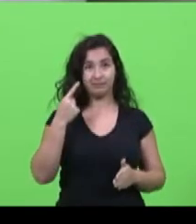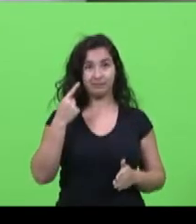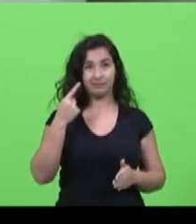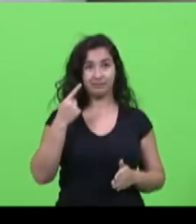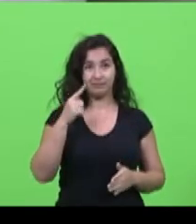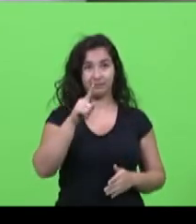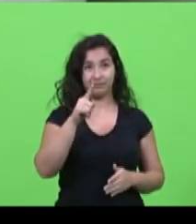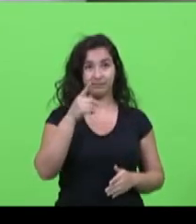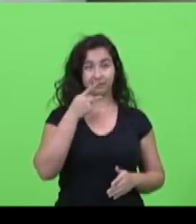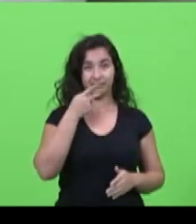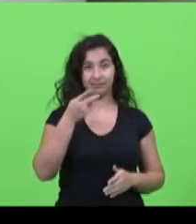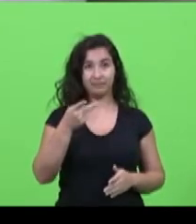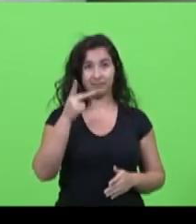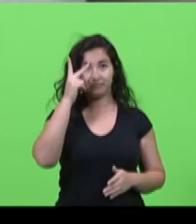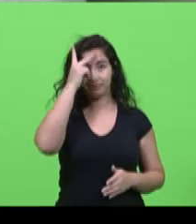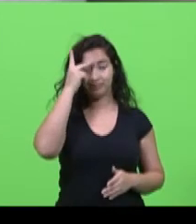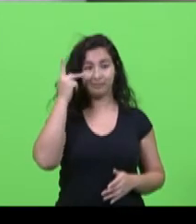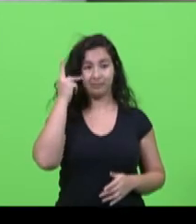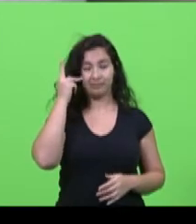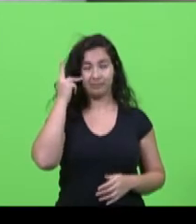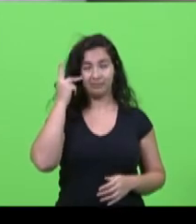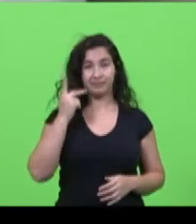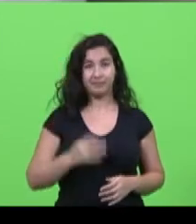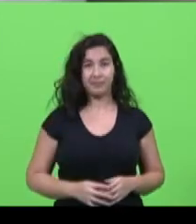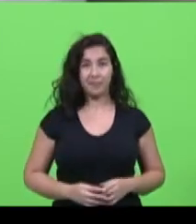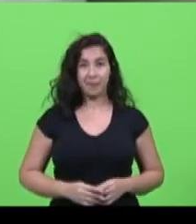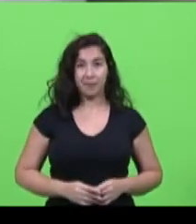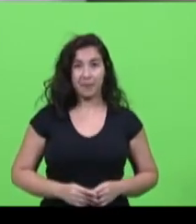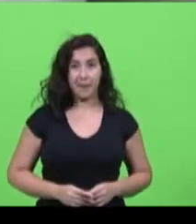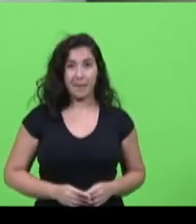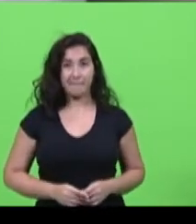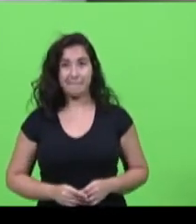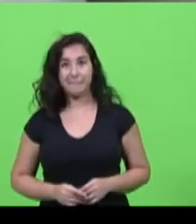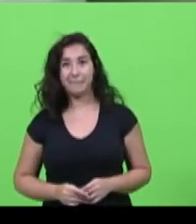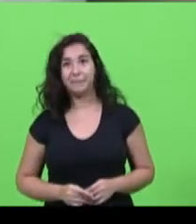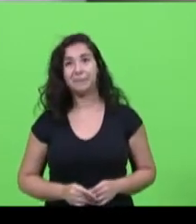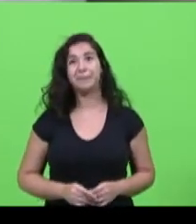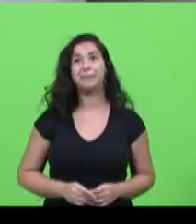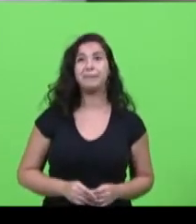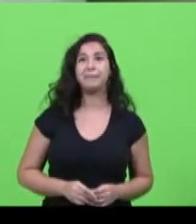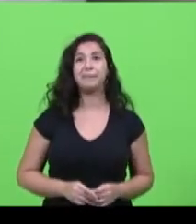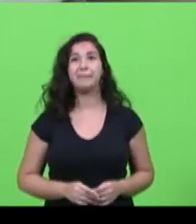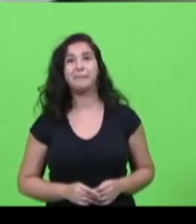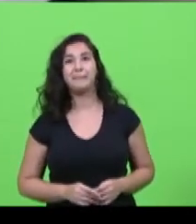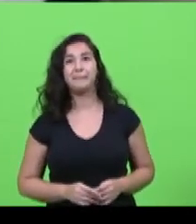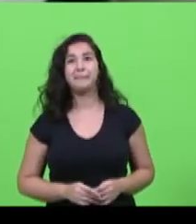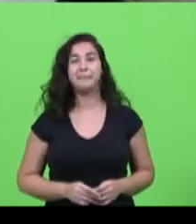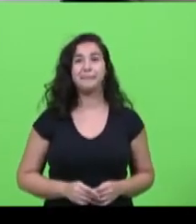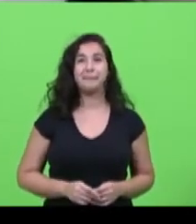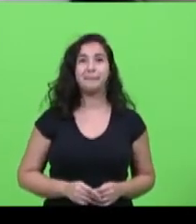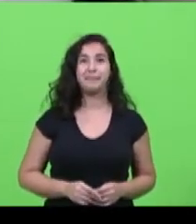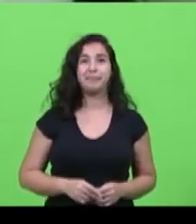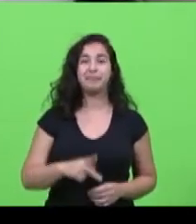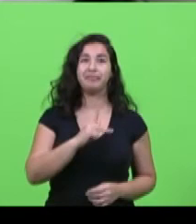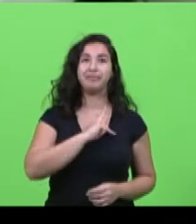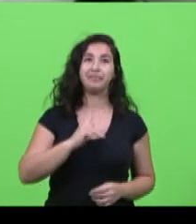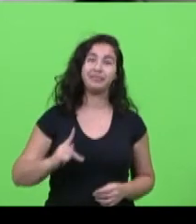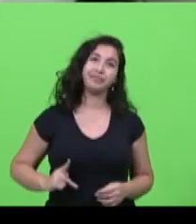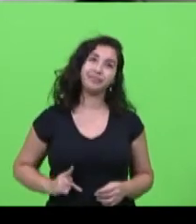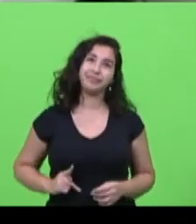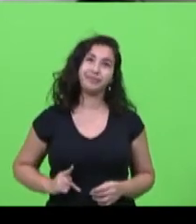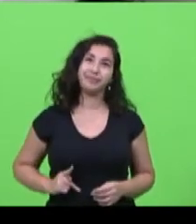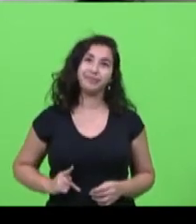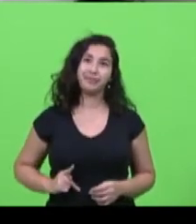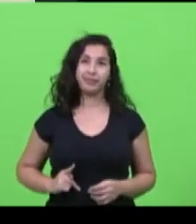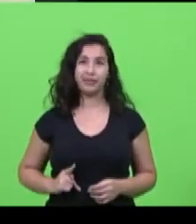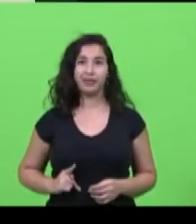concedê-la em seguida. Concedo a palavra à Vossa Excelência. Obrigado. Deputada Paulinha, tem a palavra. Senhor presidente, por